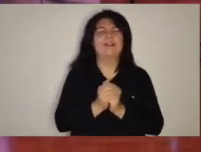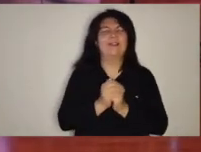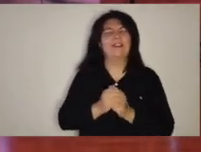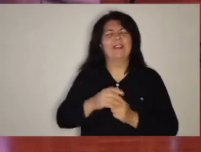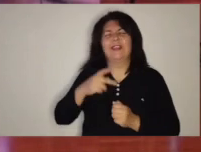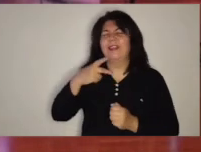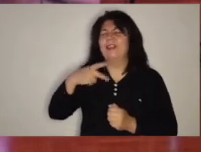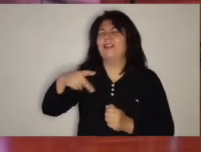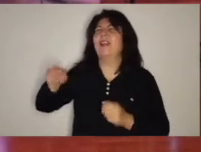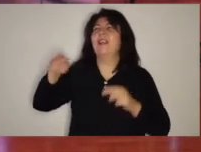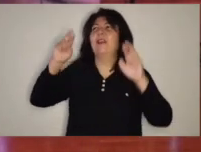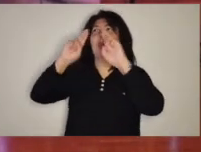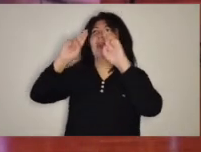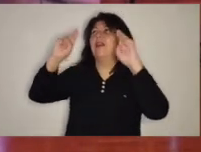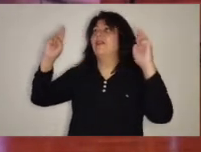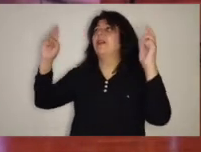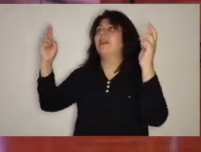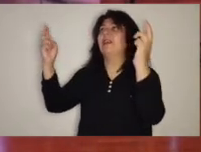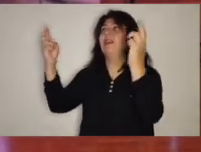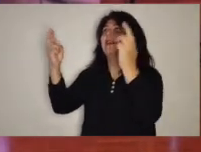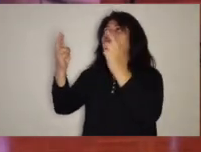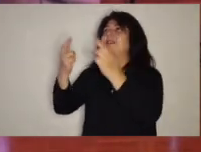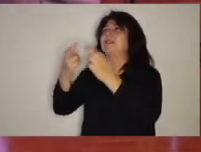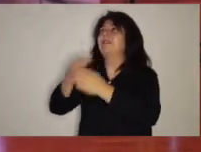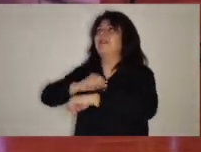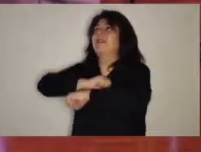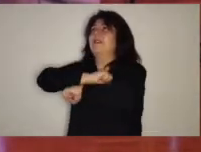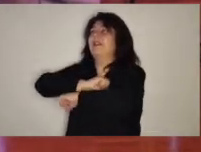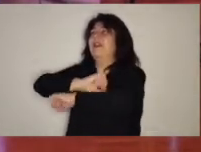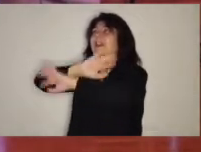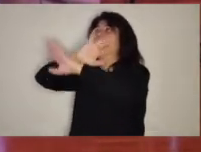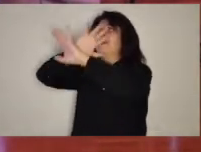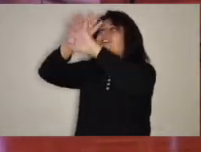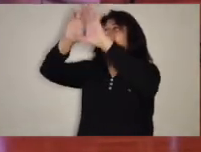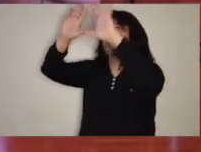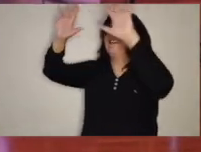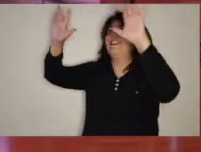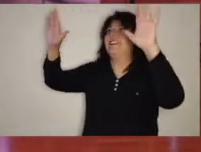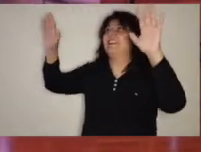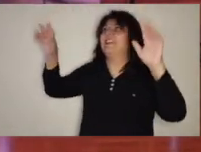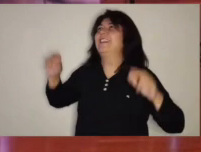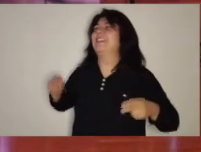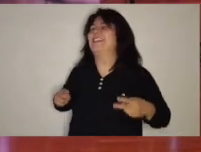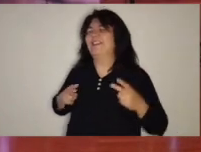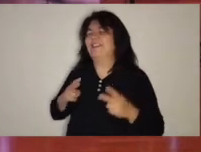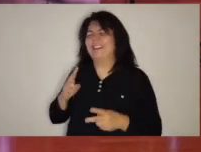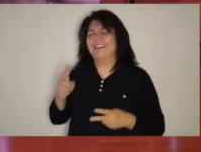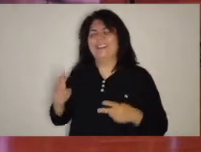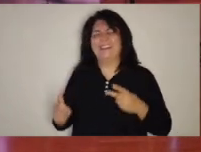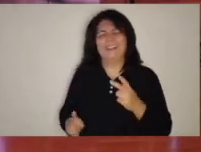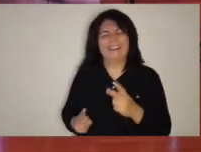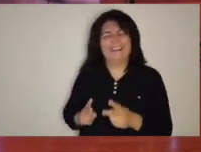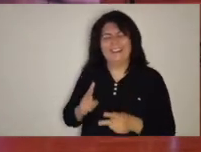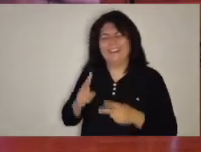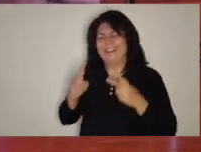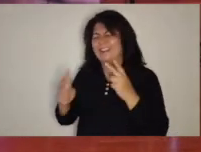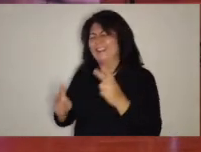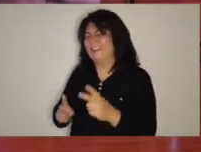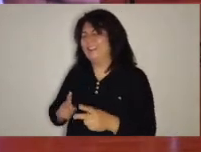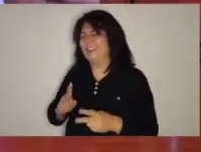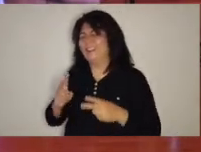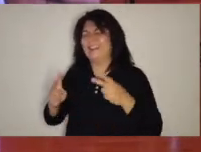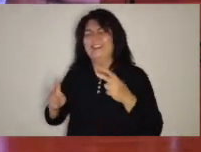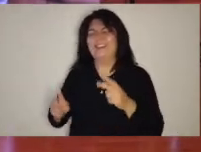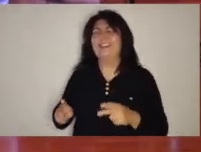Amém, amém. Que Teu é o reino, a glória pra